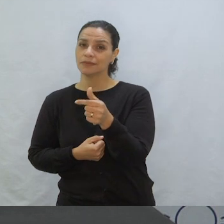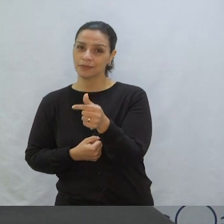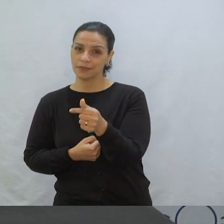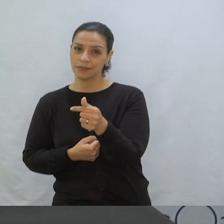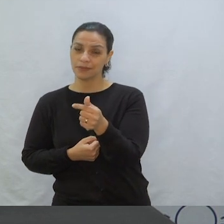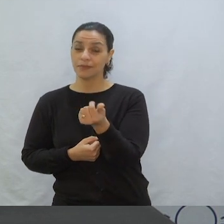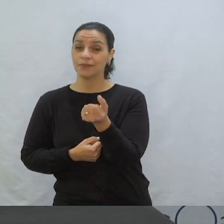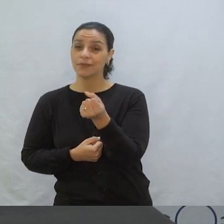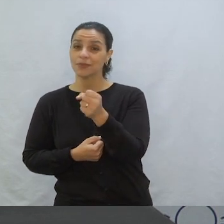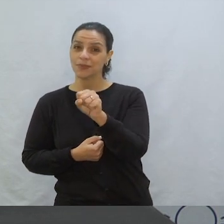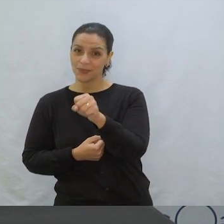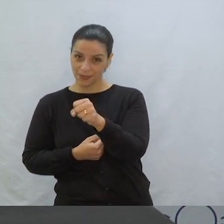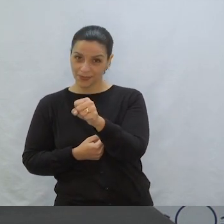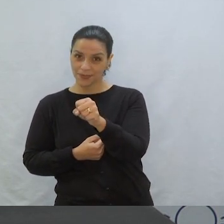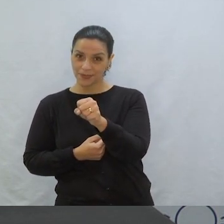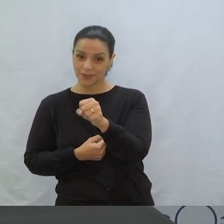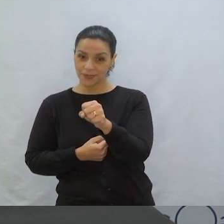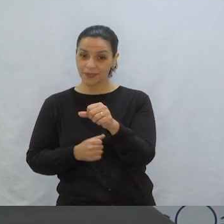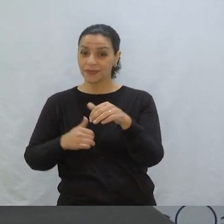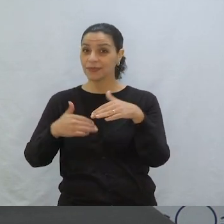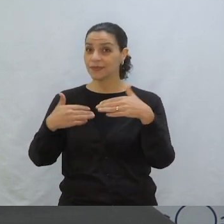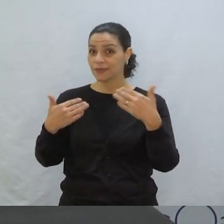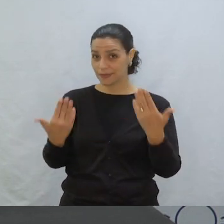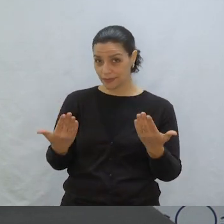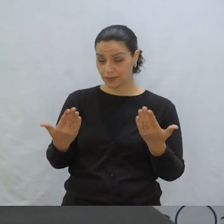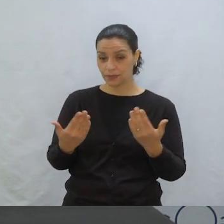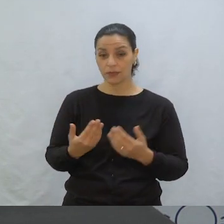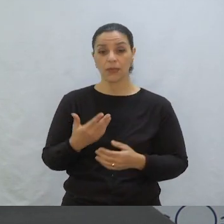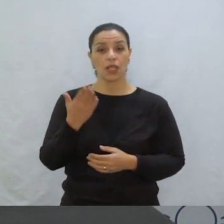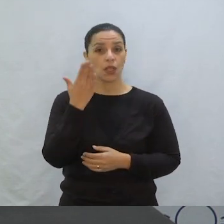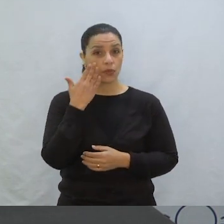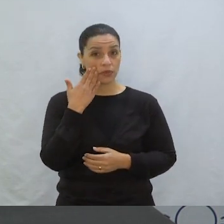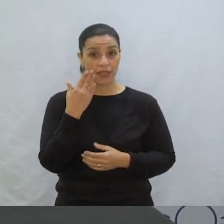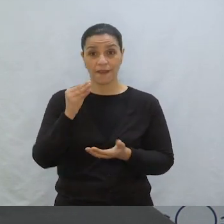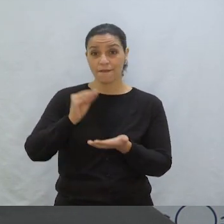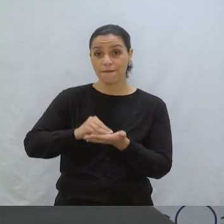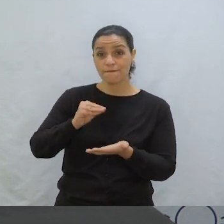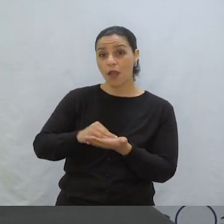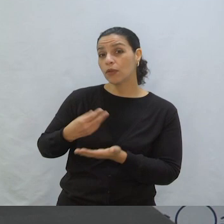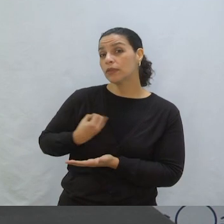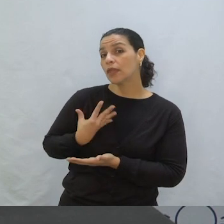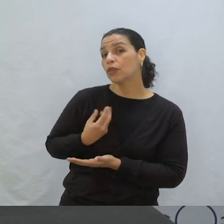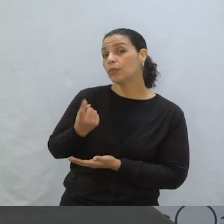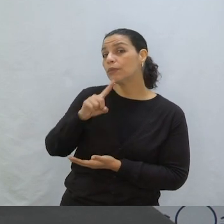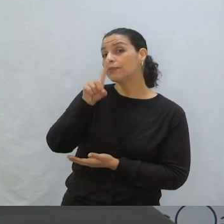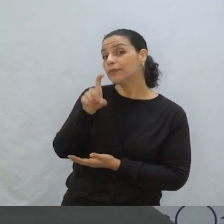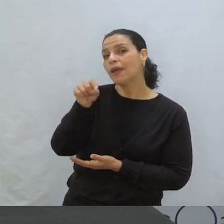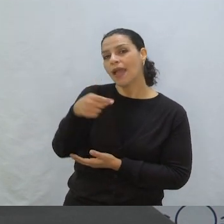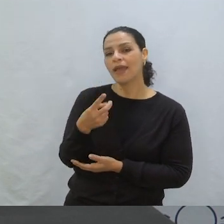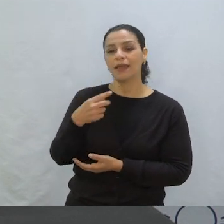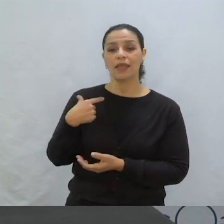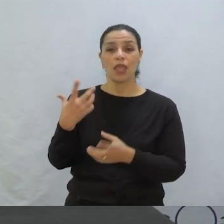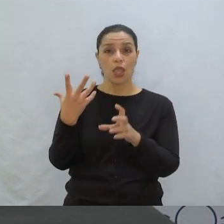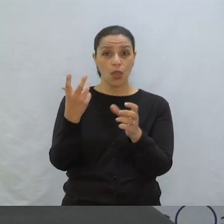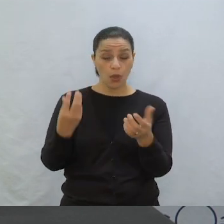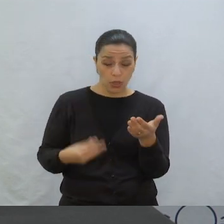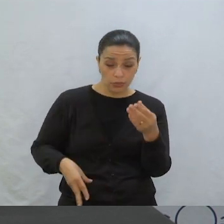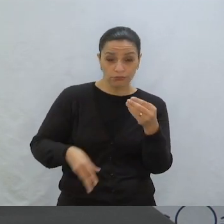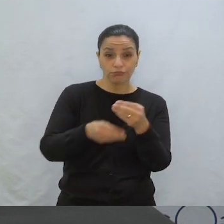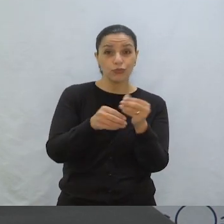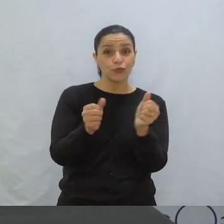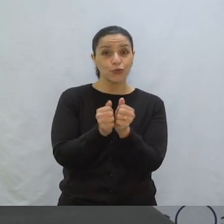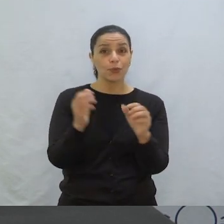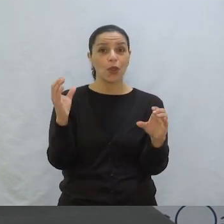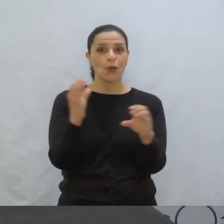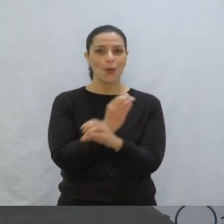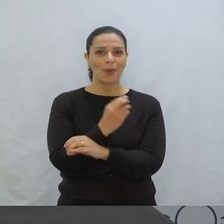6, 7, 8. Então, o número que está faltando ali é a mesma quantidade de tampinhas que a